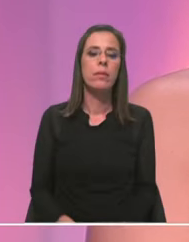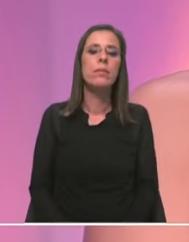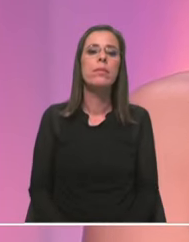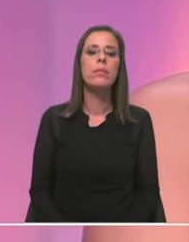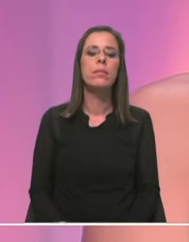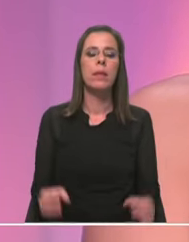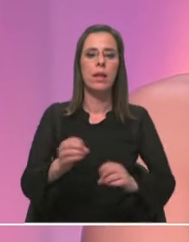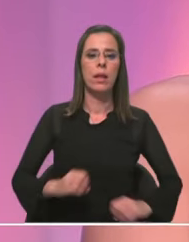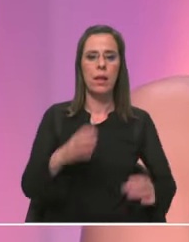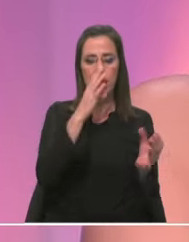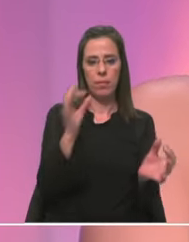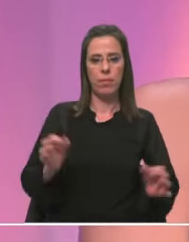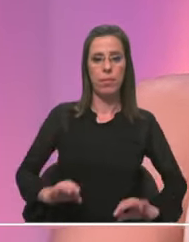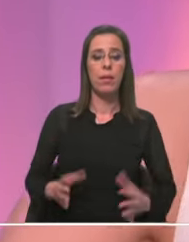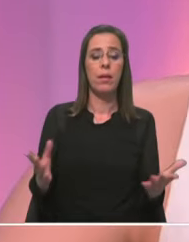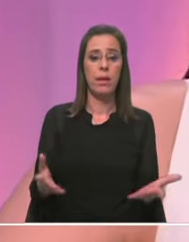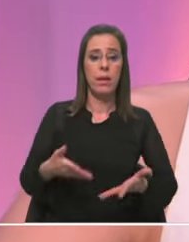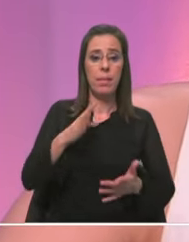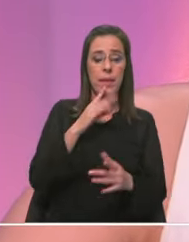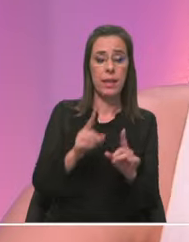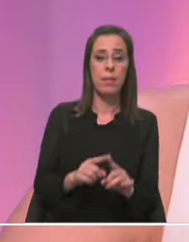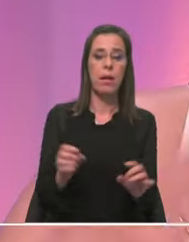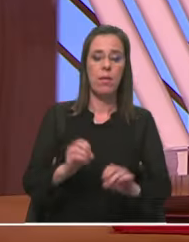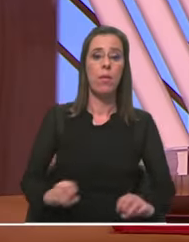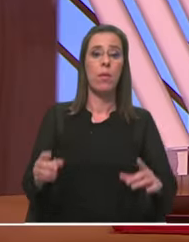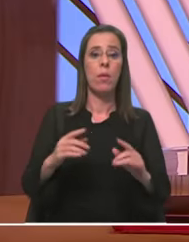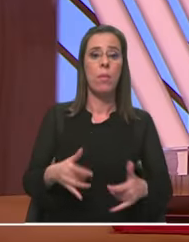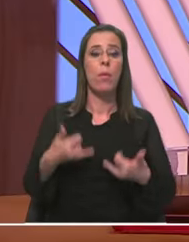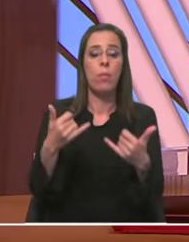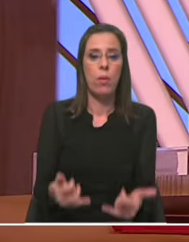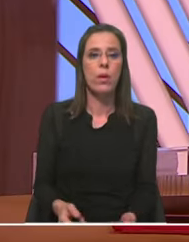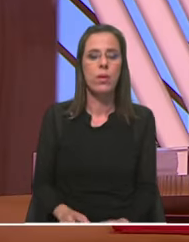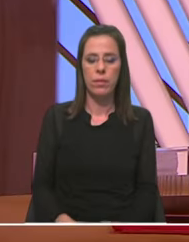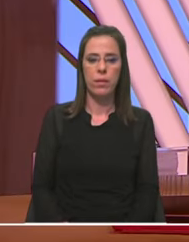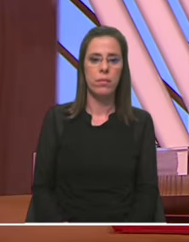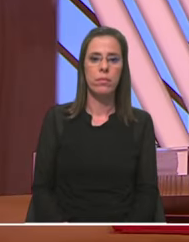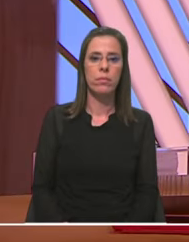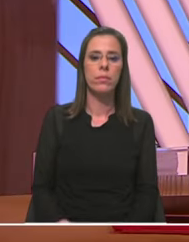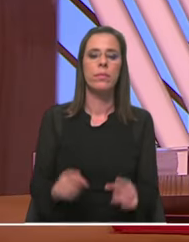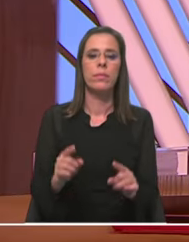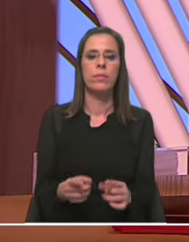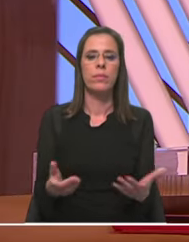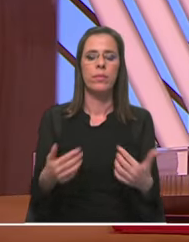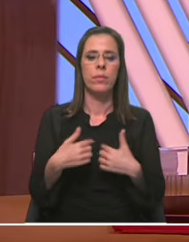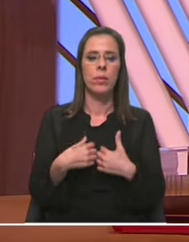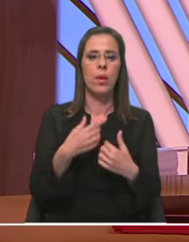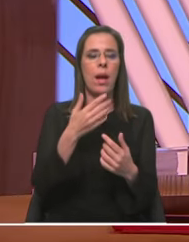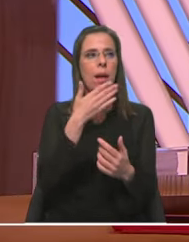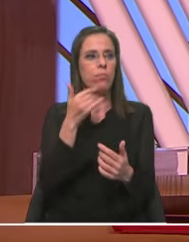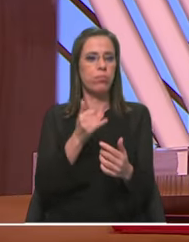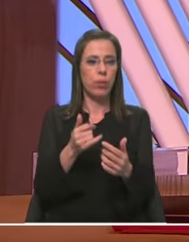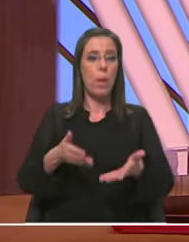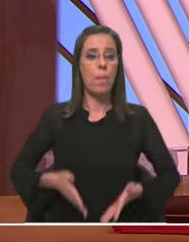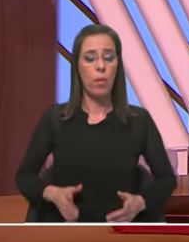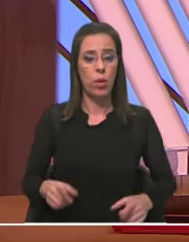Ah eu acho que ninguém está preparada para a maternidade não para o pós não acho que não acho que nós romantizamos muito o